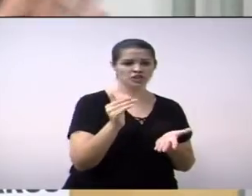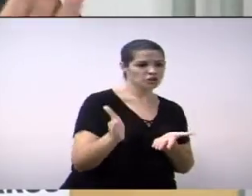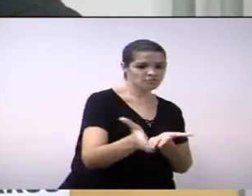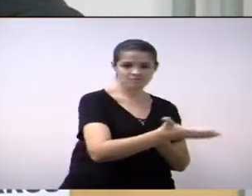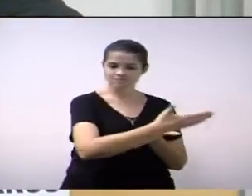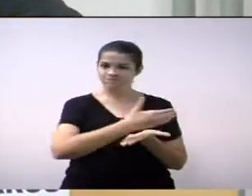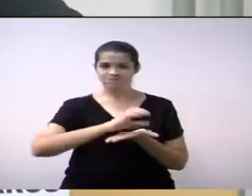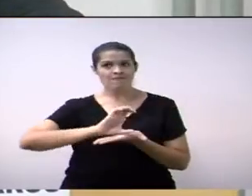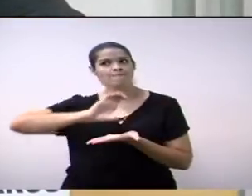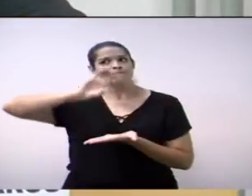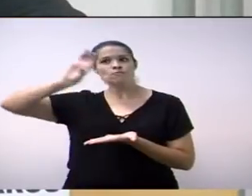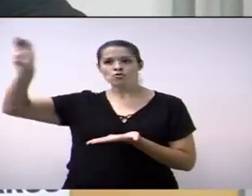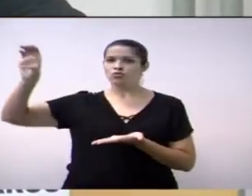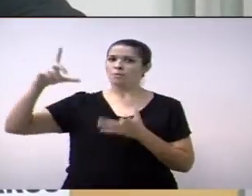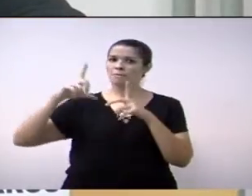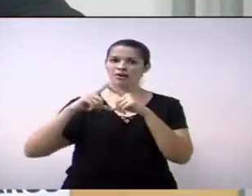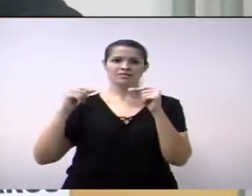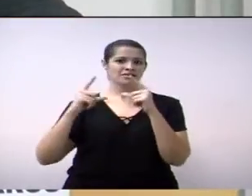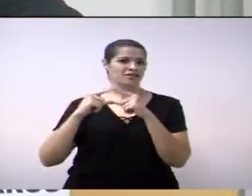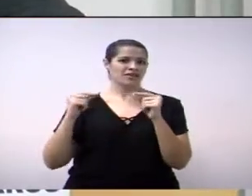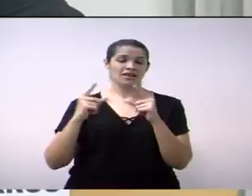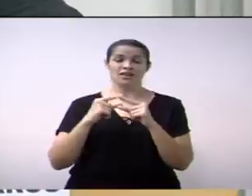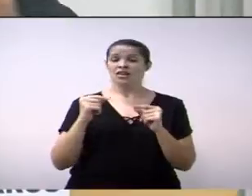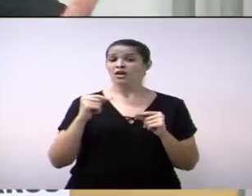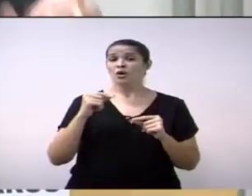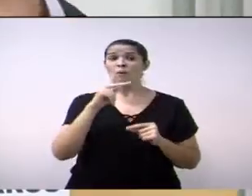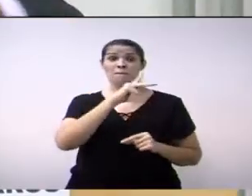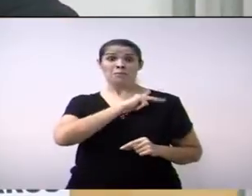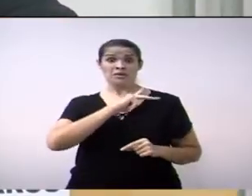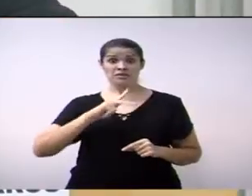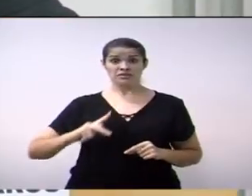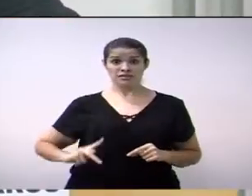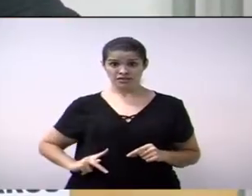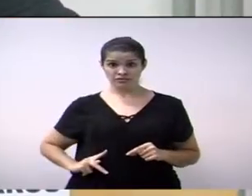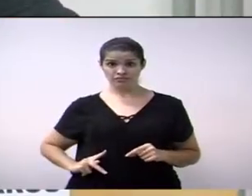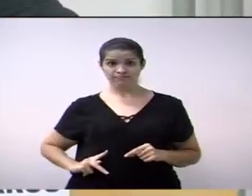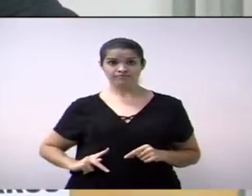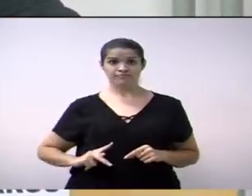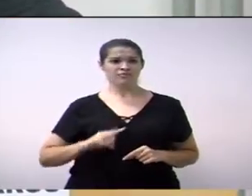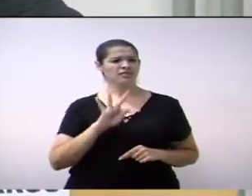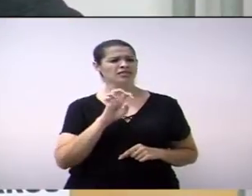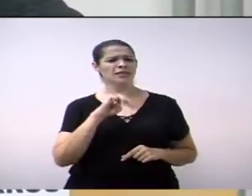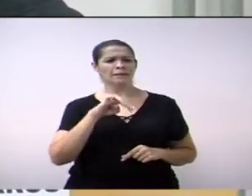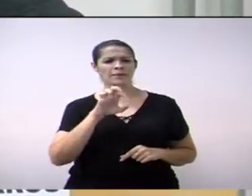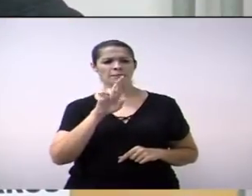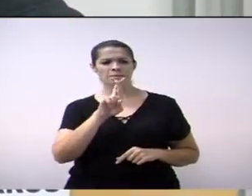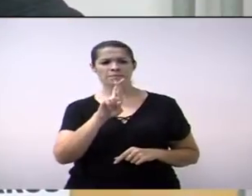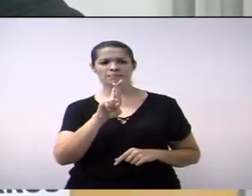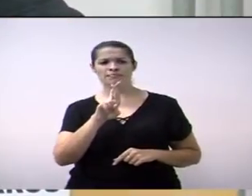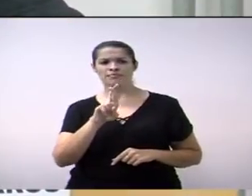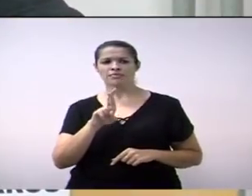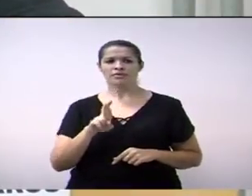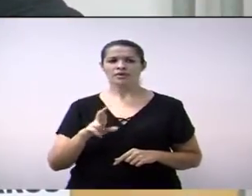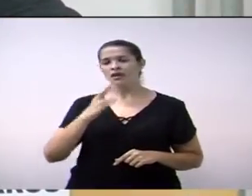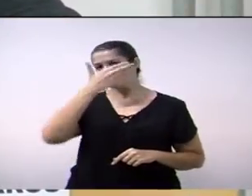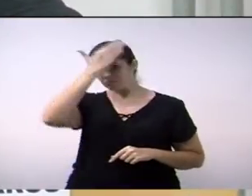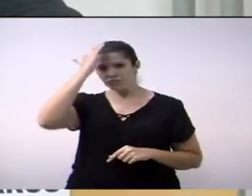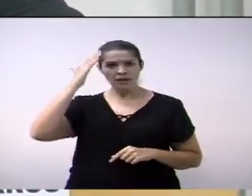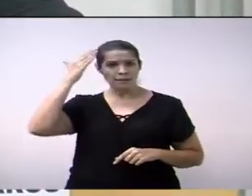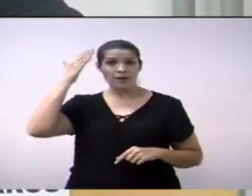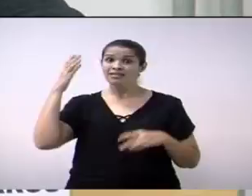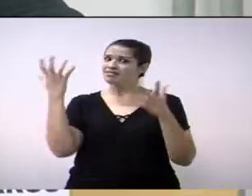perderam, e, enfim. E nós pedimos a possibilidade de reaver esse investimento. E